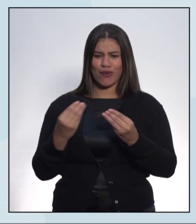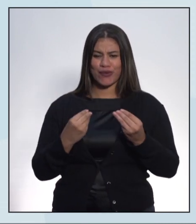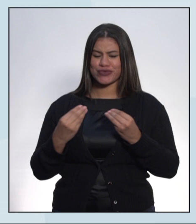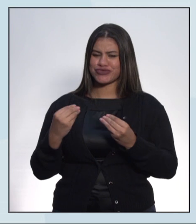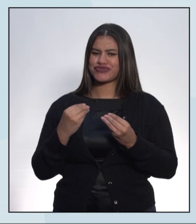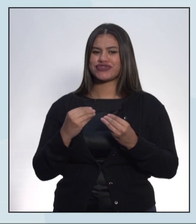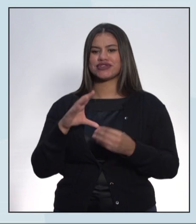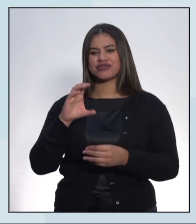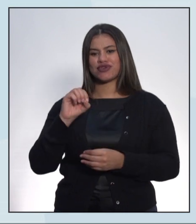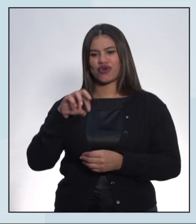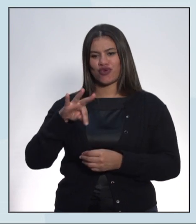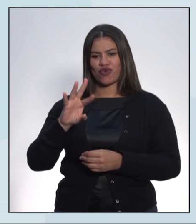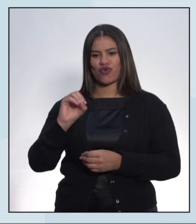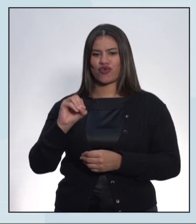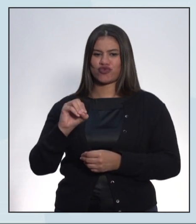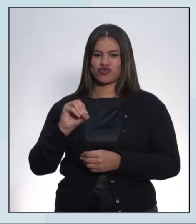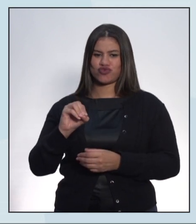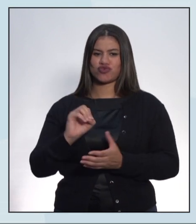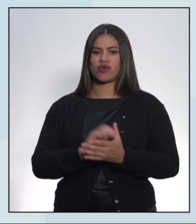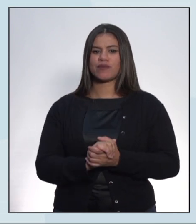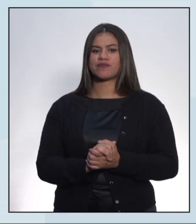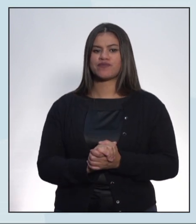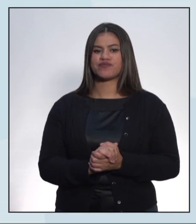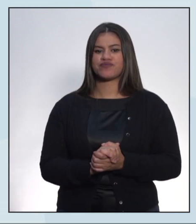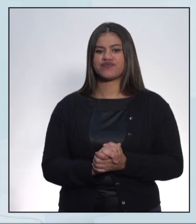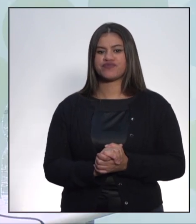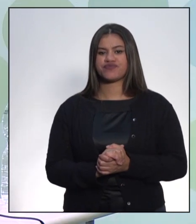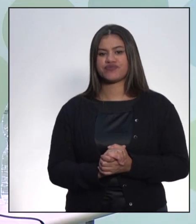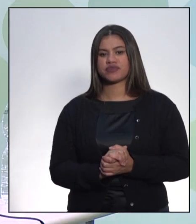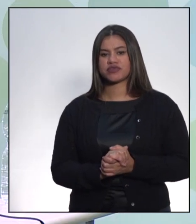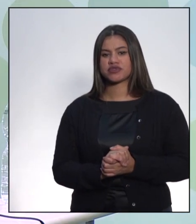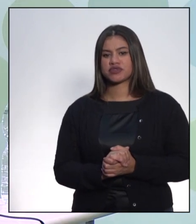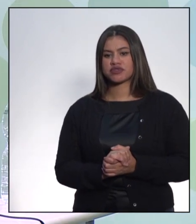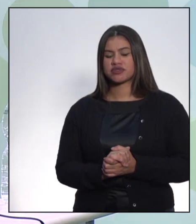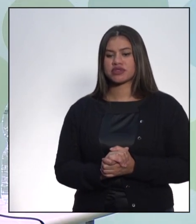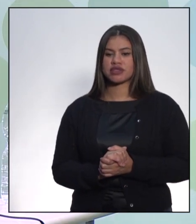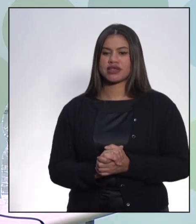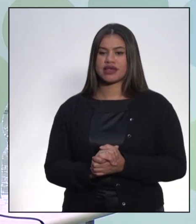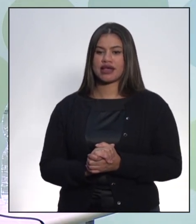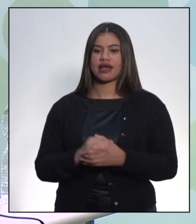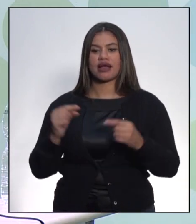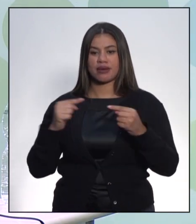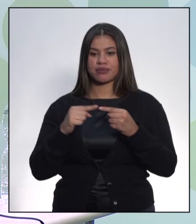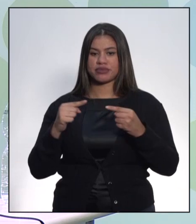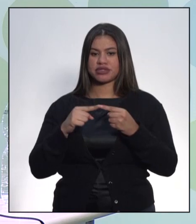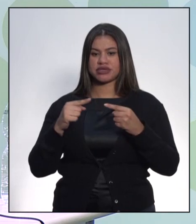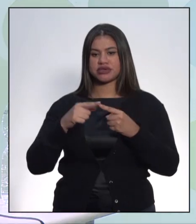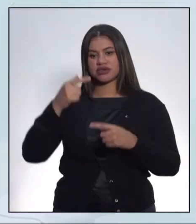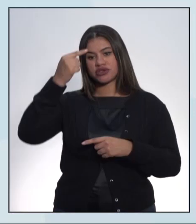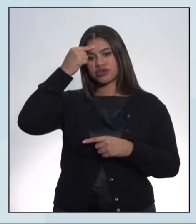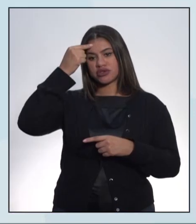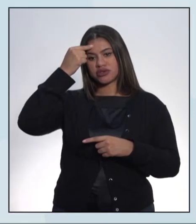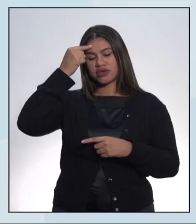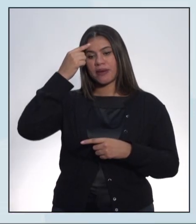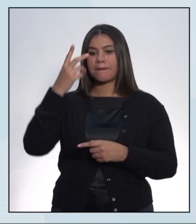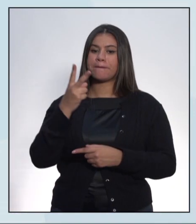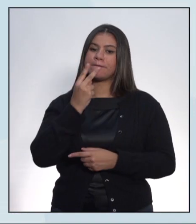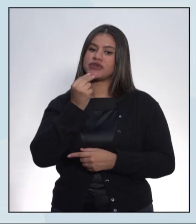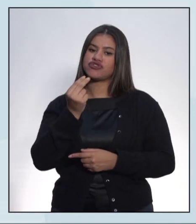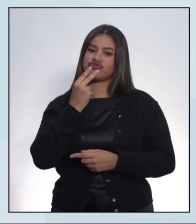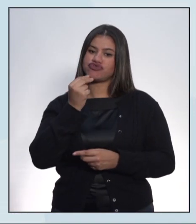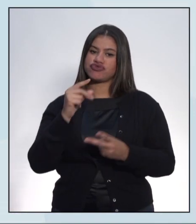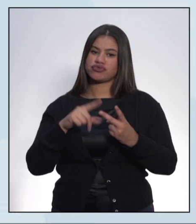conto. São gênios do gênero do conto, né, são gênios desse gênero, escritores como Machado de